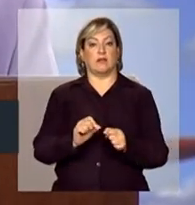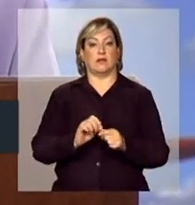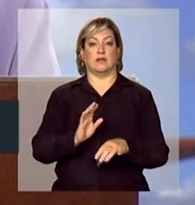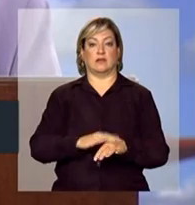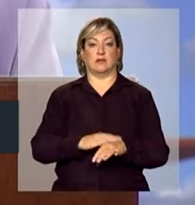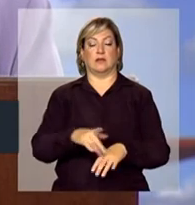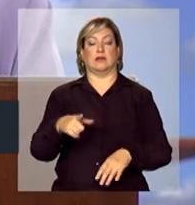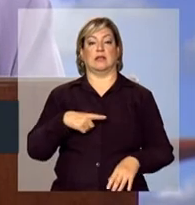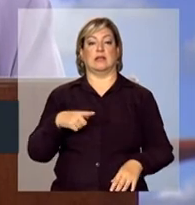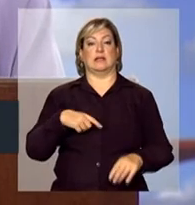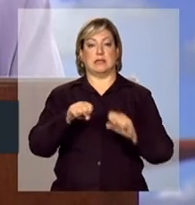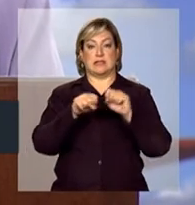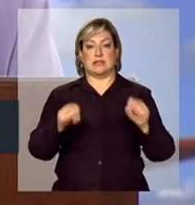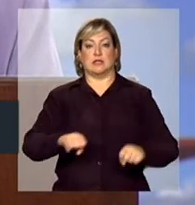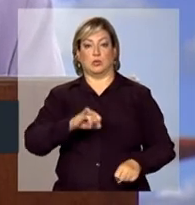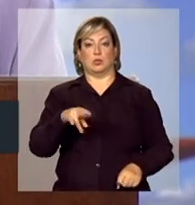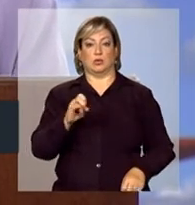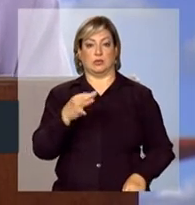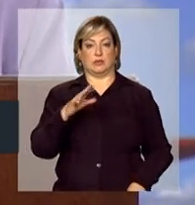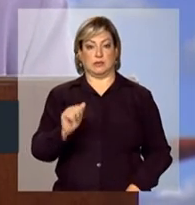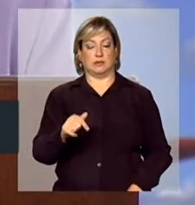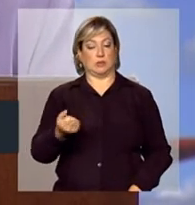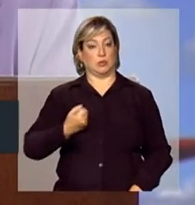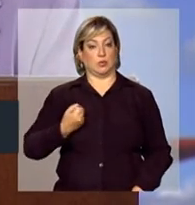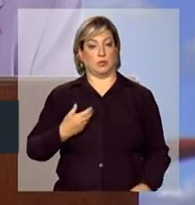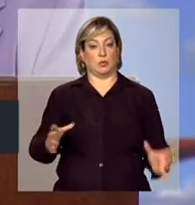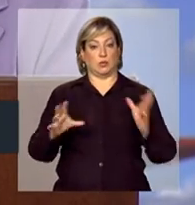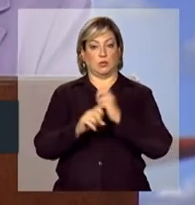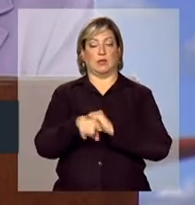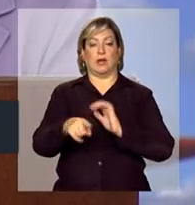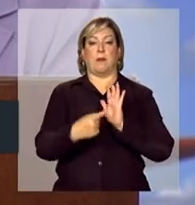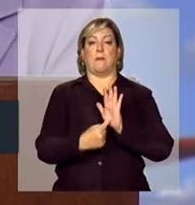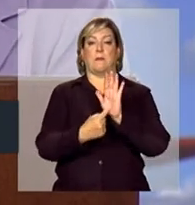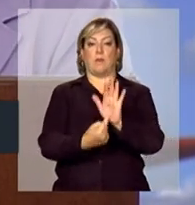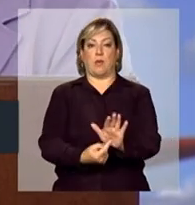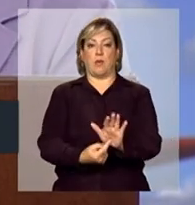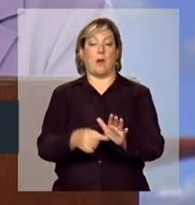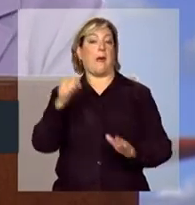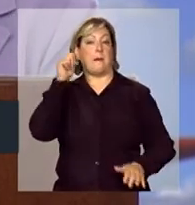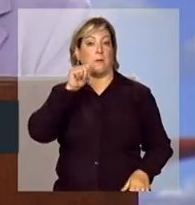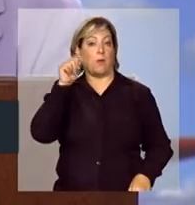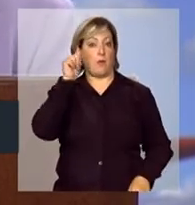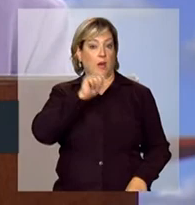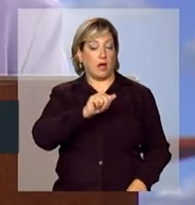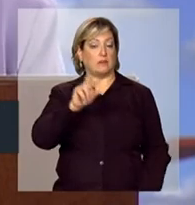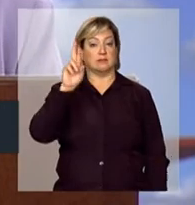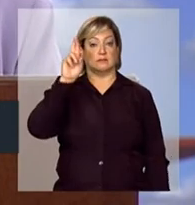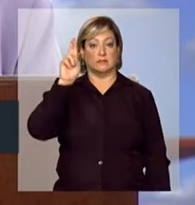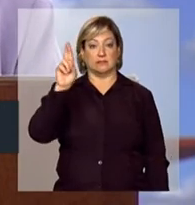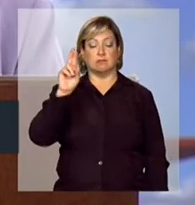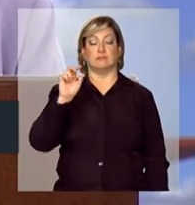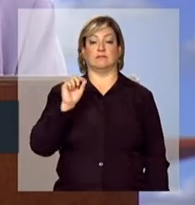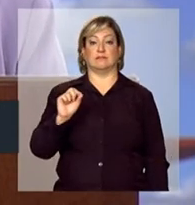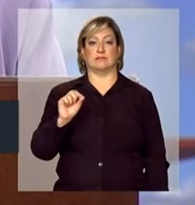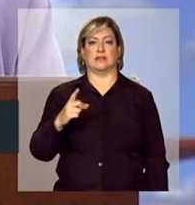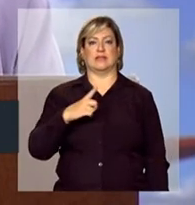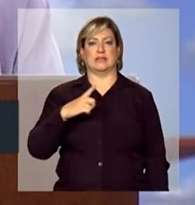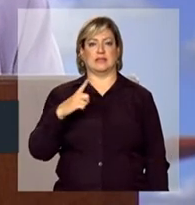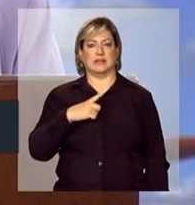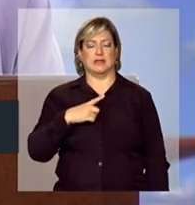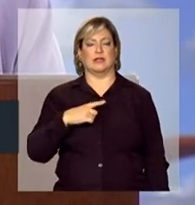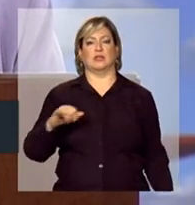pelo sistema de Justiça os números mostram que as mulheres assumem o risco